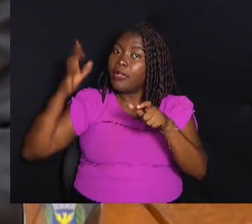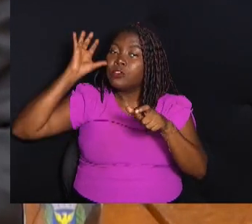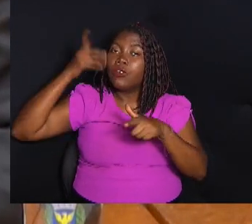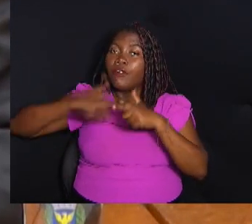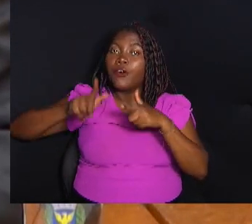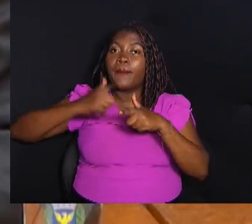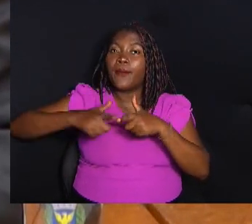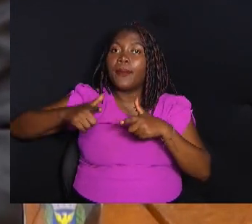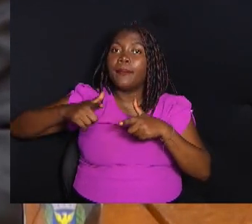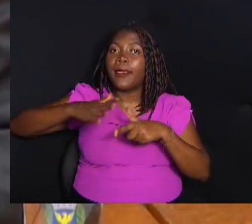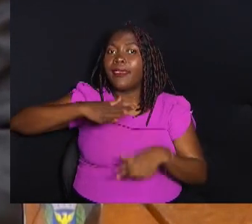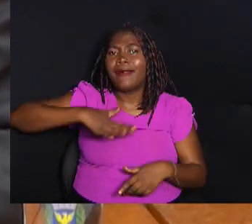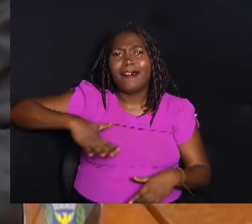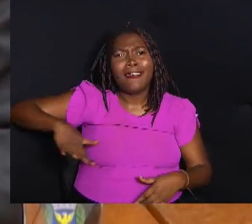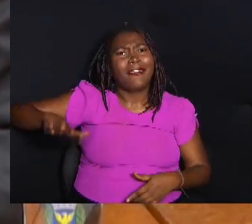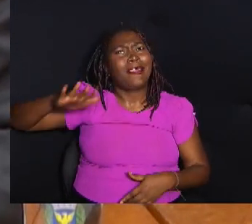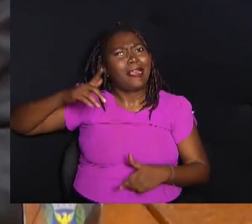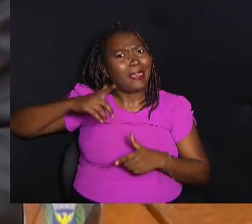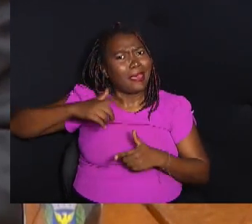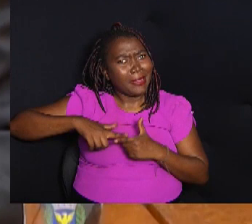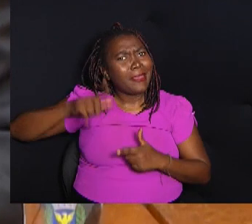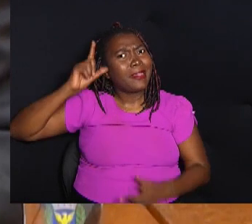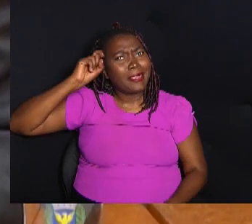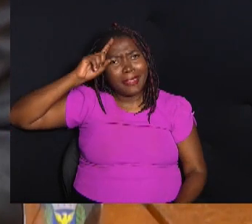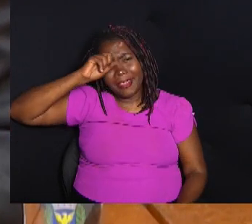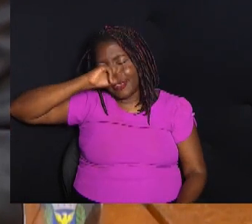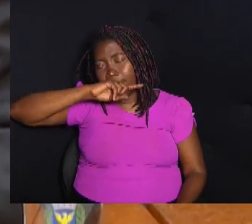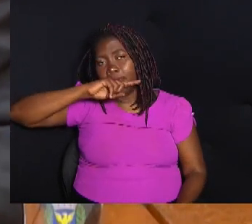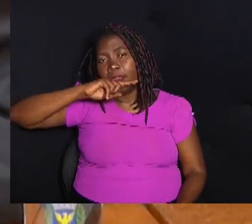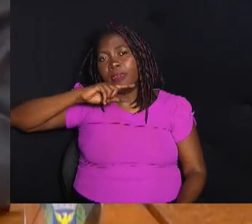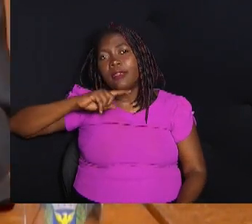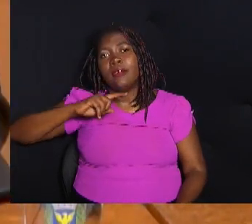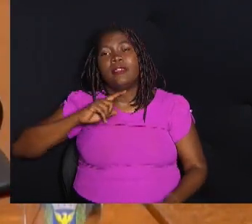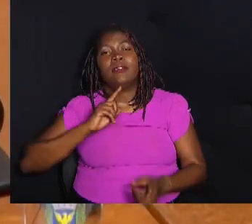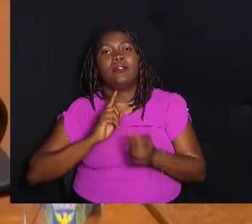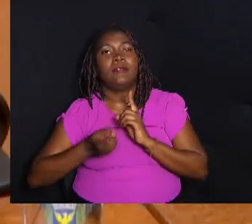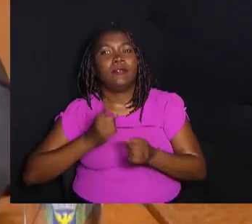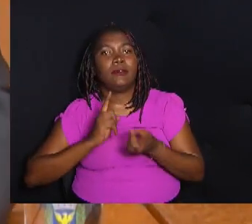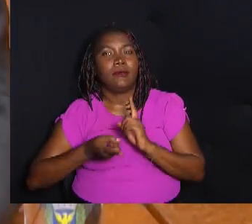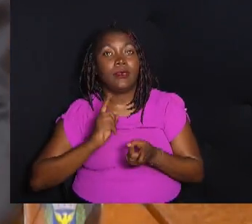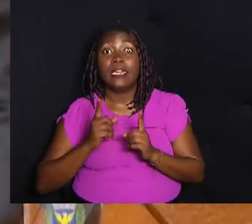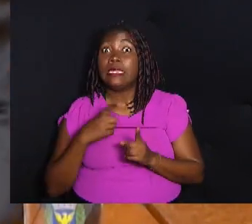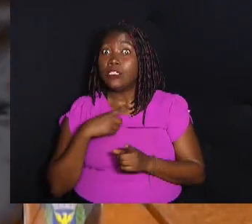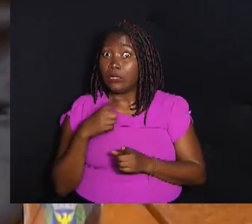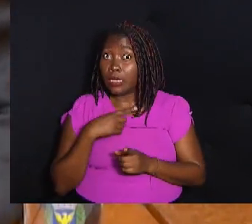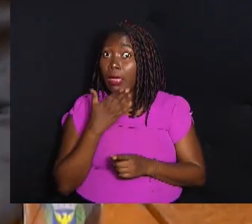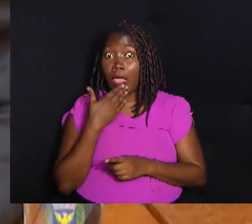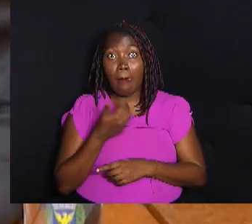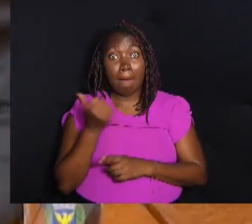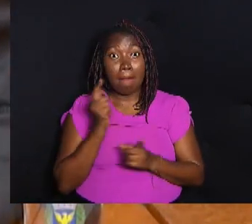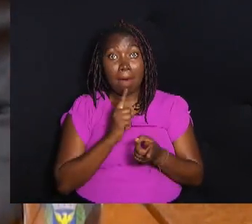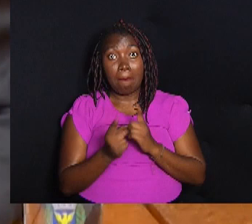do caótico eh viário do nosso estado e olha que nós temos as melhores rodovias nós nós somos